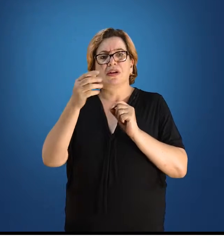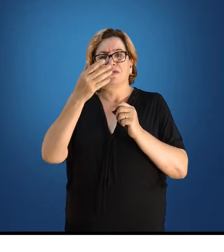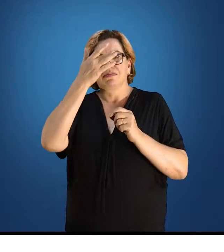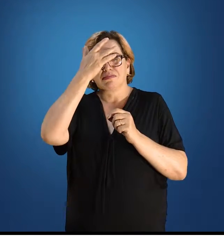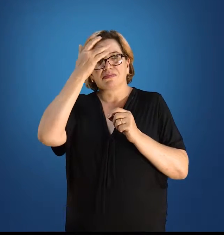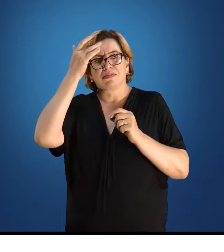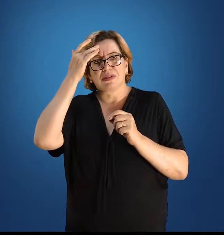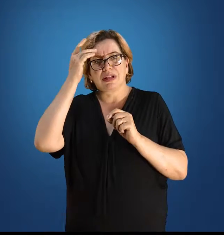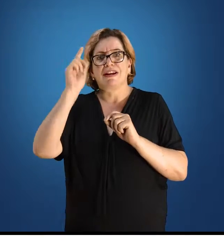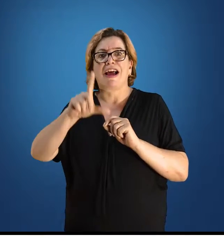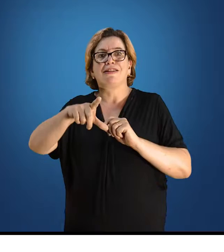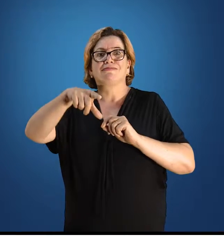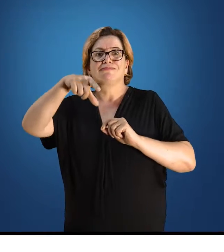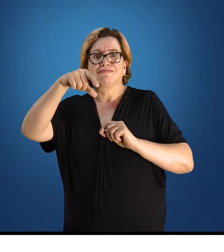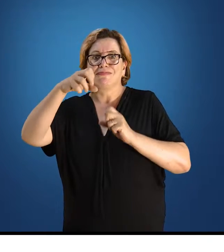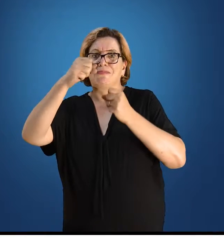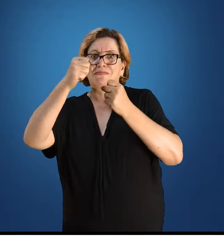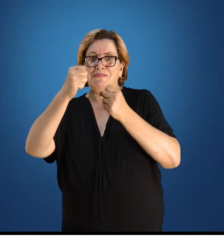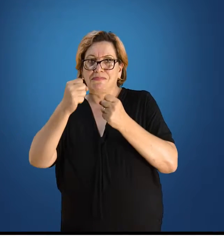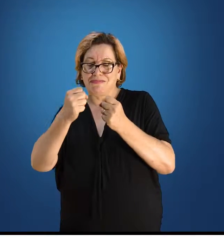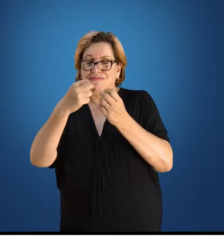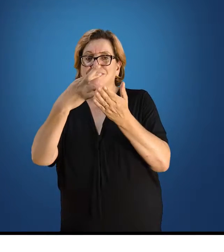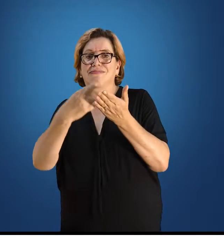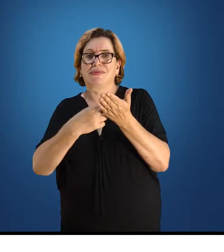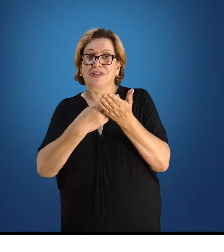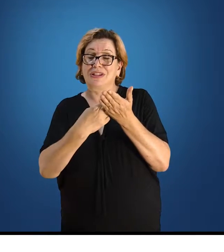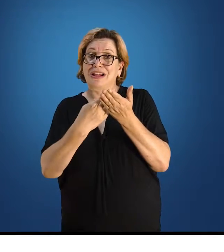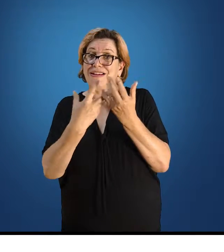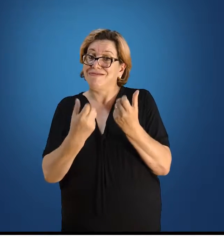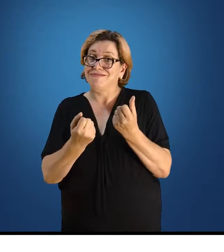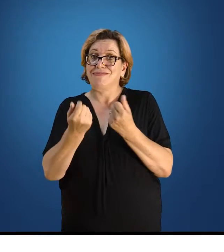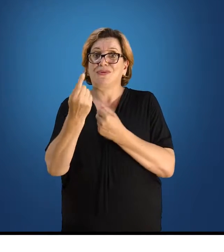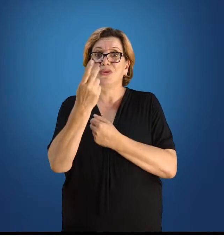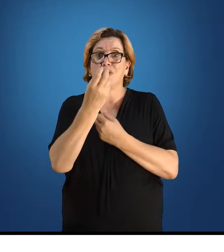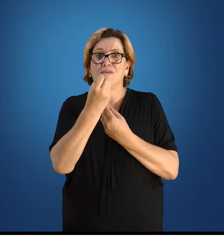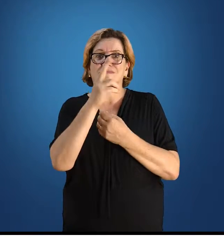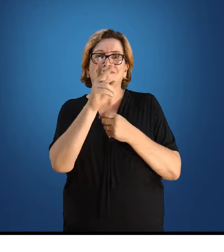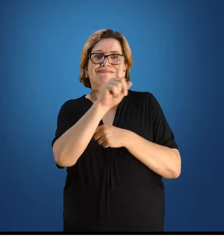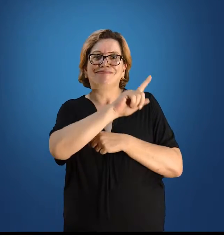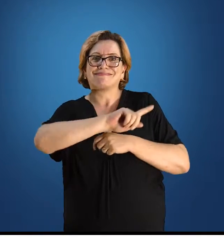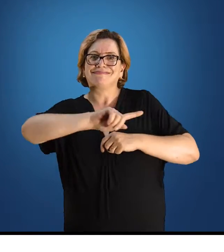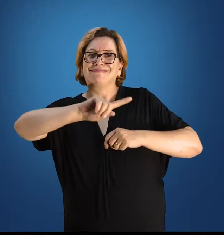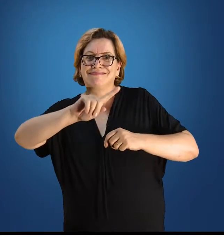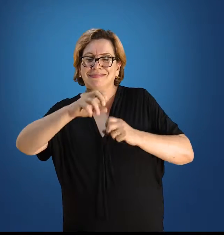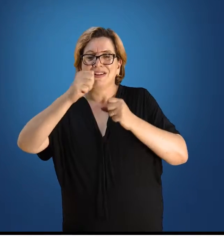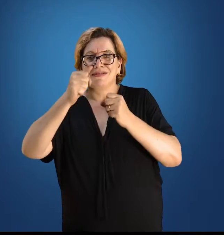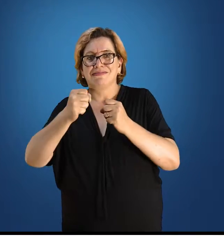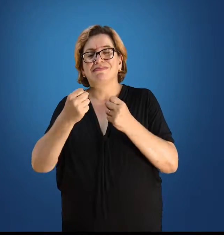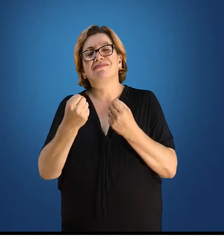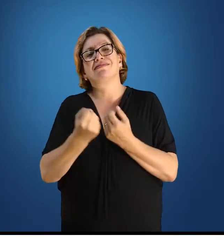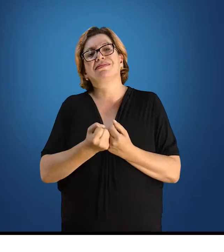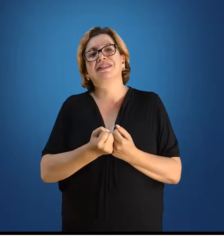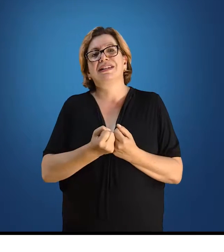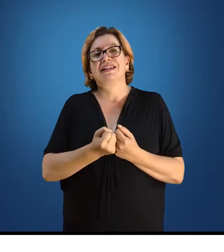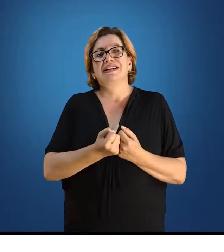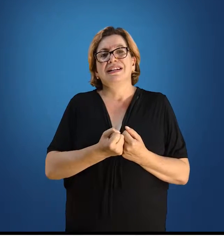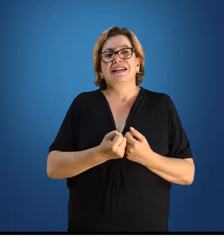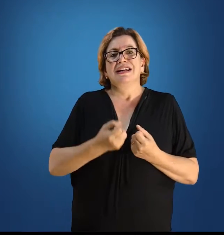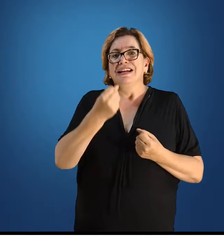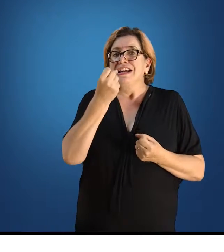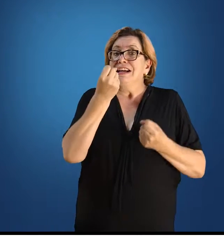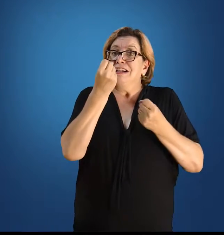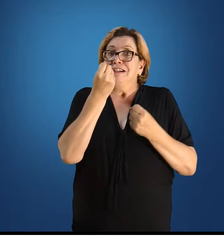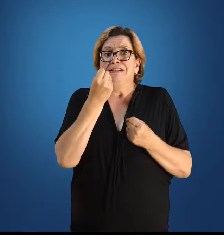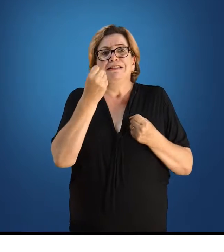vai tomar a decisão. Se ele recusa o artigo, então, novamente, aí ele pode recusar o artigo, ou se ele